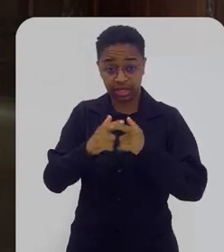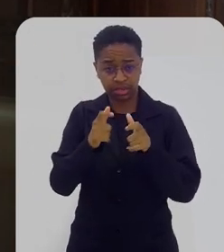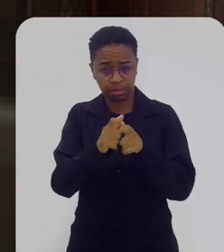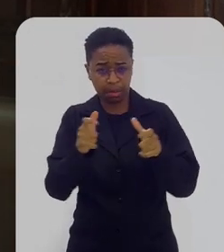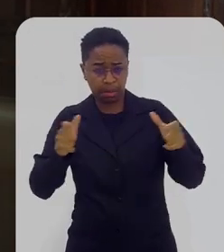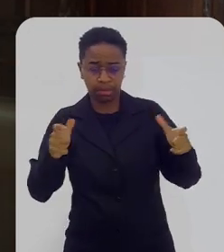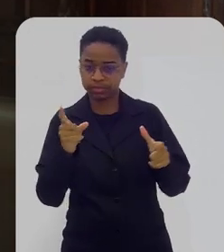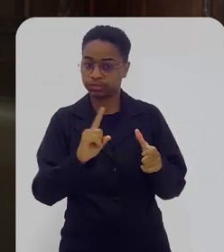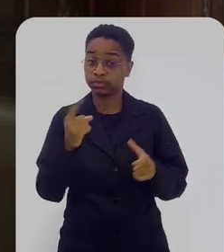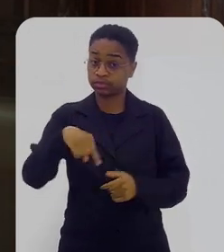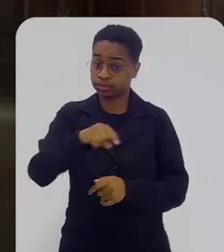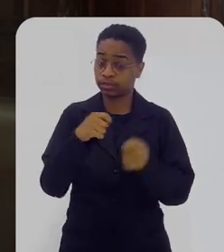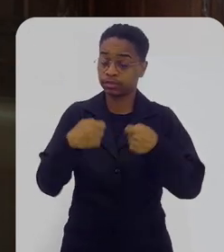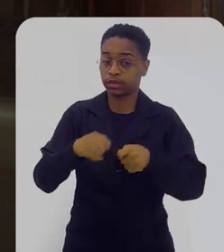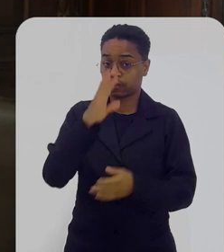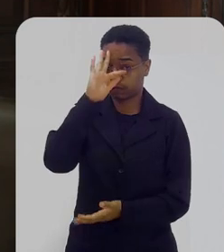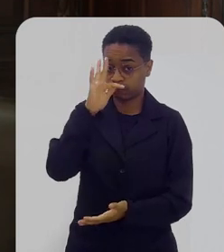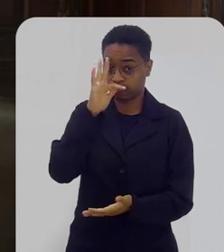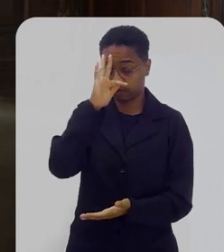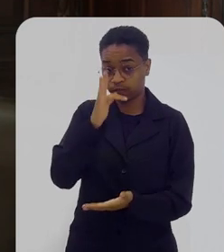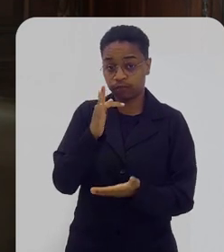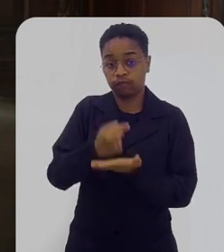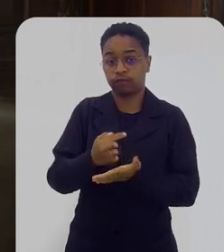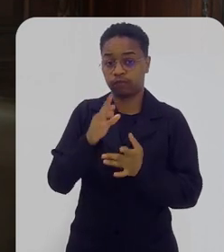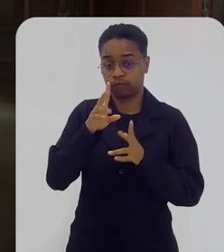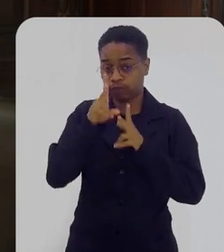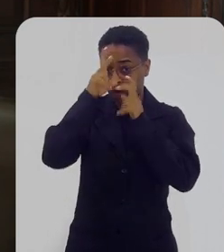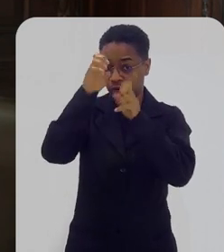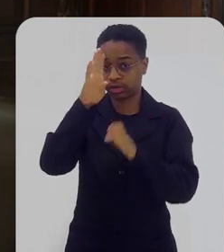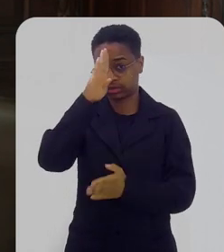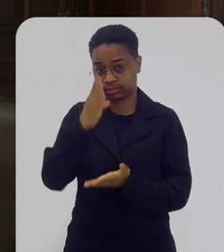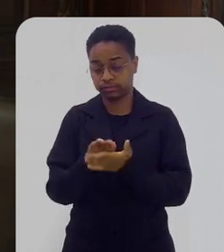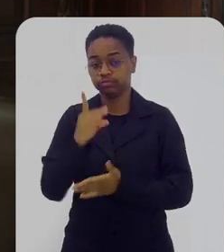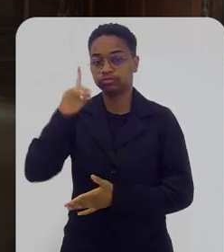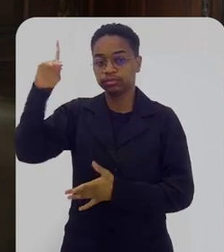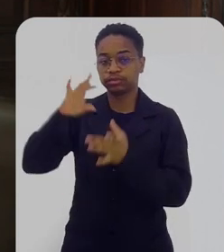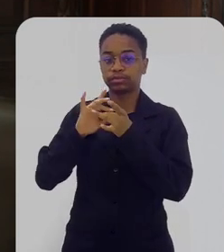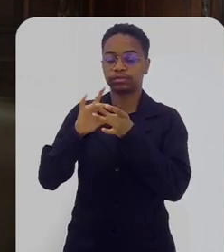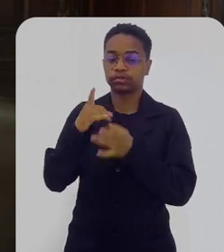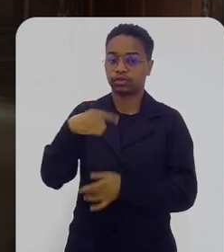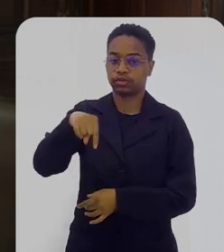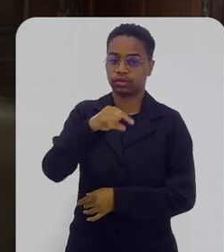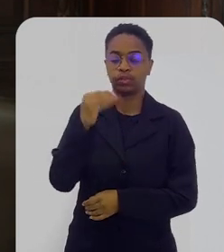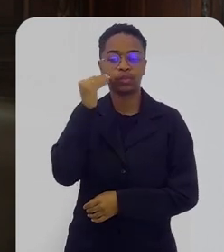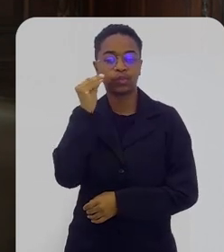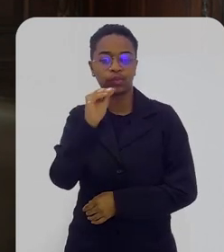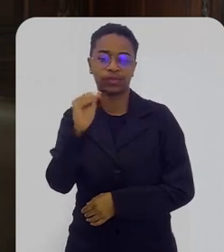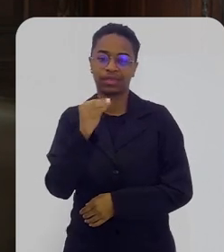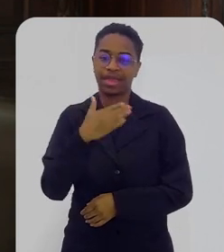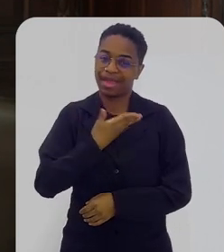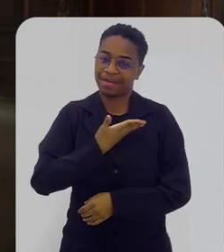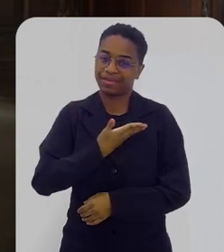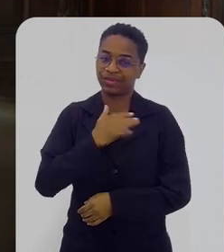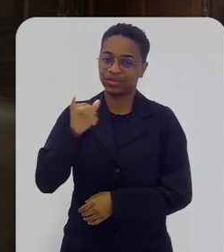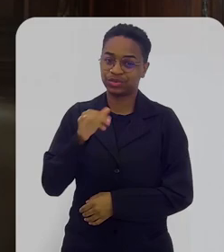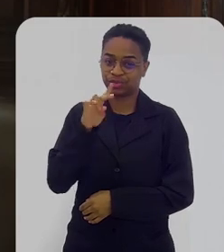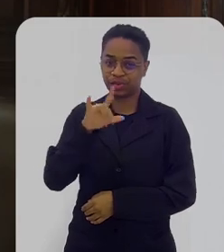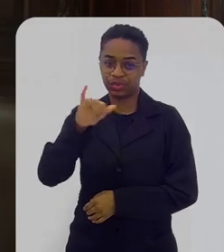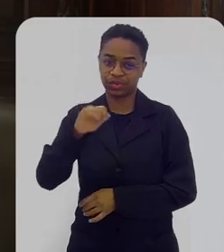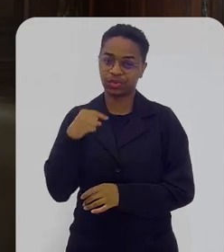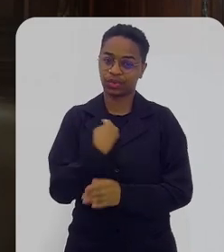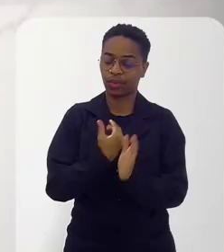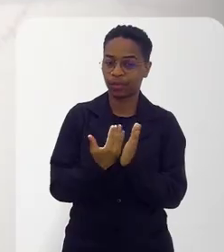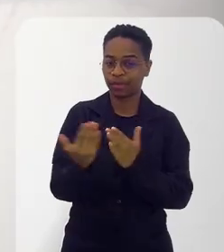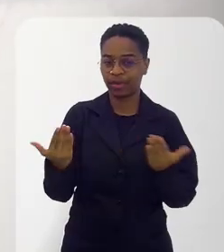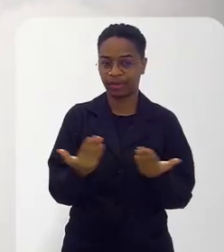Seja forte. Acredite, Deus é com você. Um beijo no coração, amigão Júlio Costa. E o programa Vô Som está